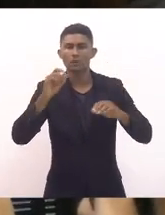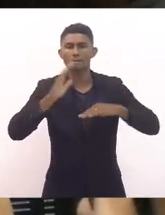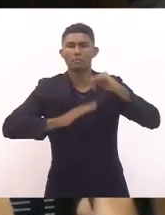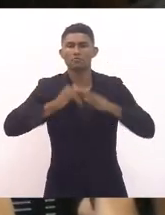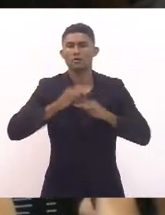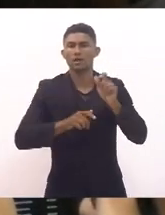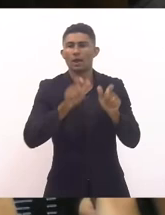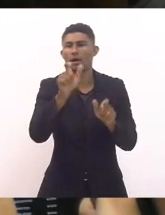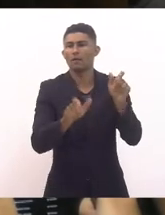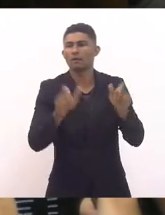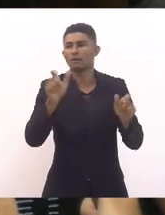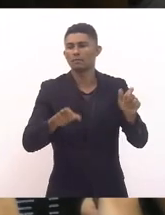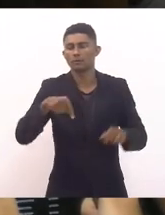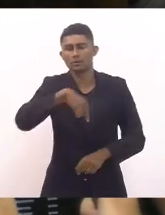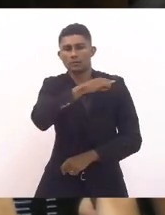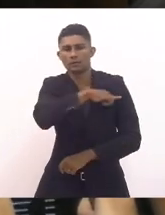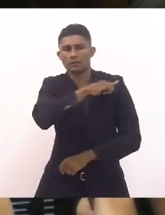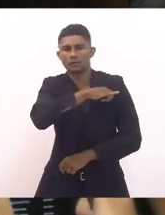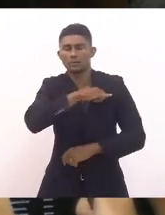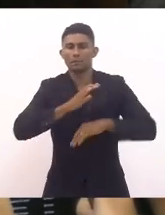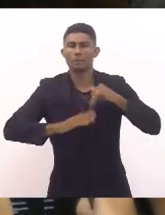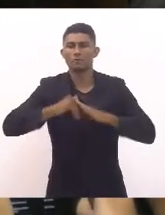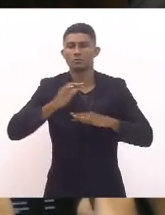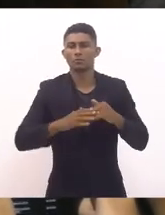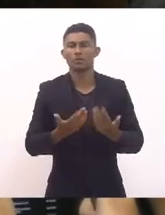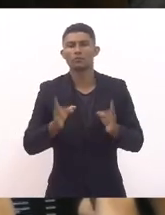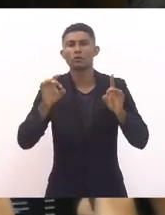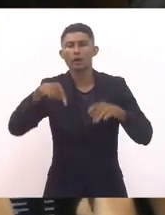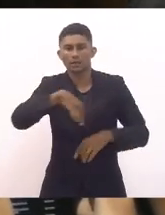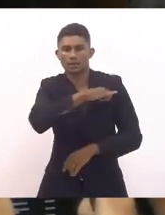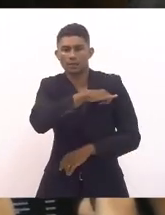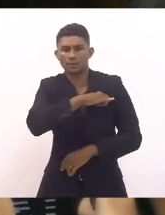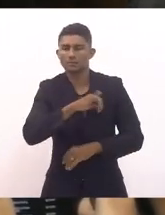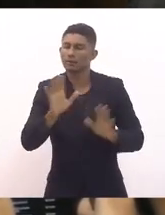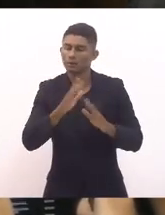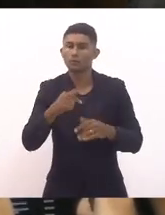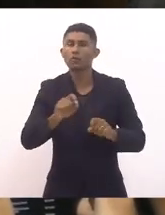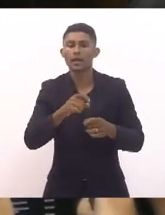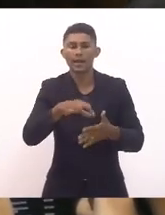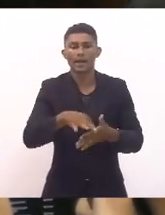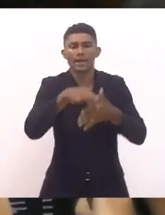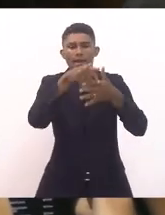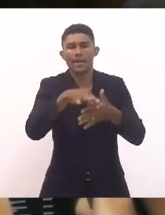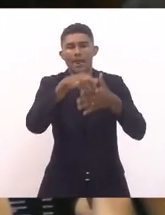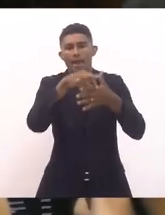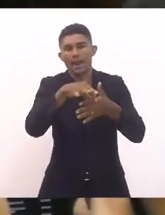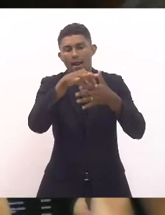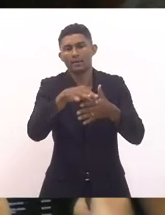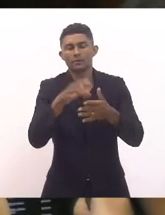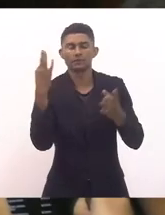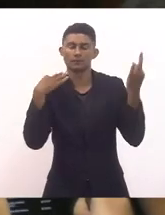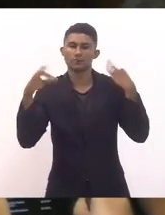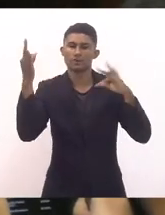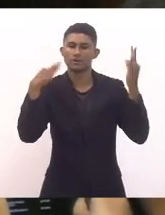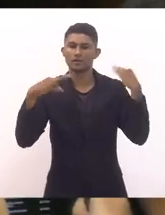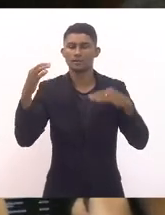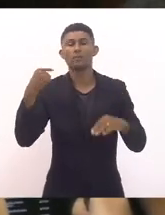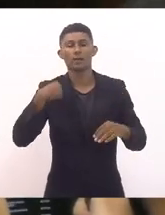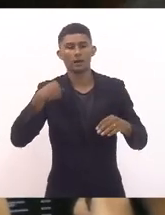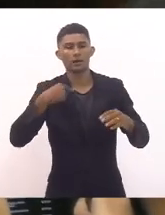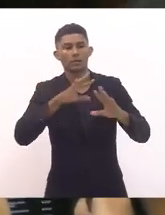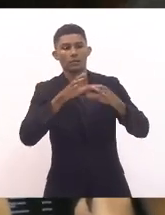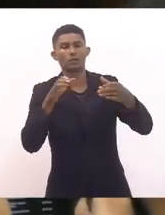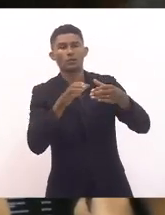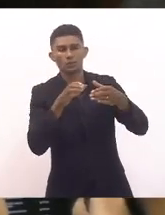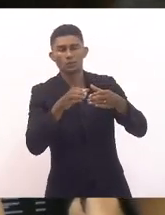nosso estado do Rio de Janeiro, não só do nosso estado do Rio de Janeiro, que são os guias de turismo. Eu, como membro da Comissão Permanente